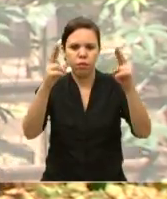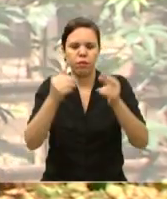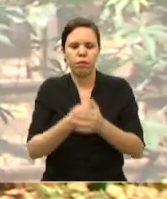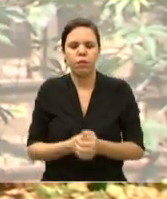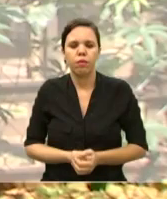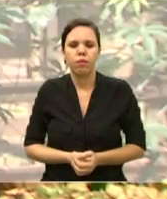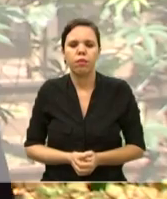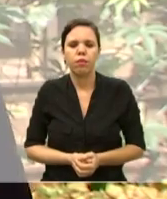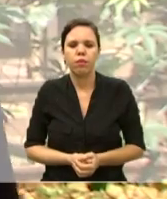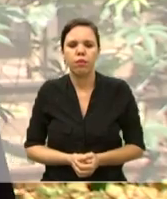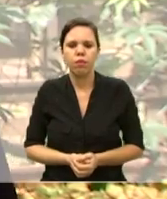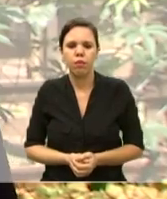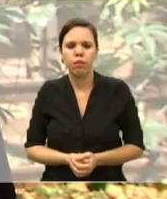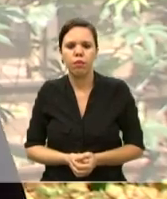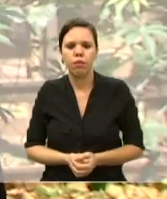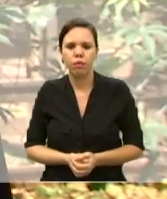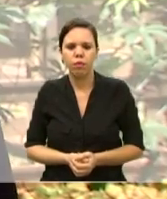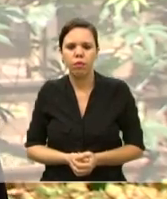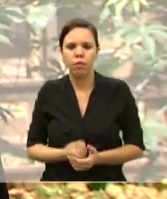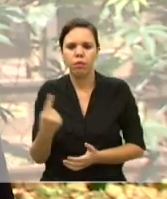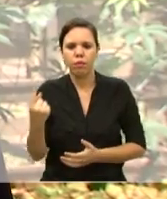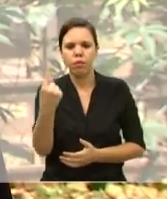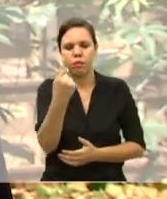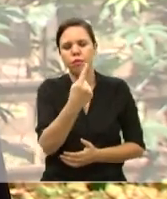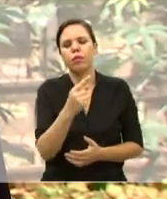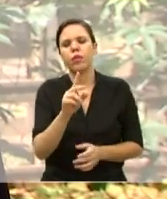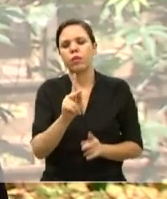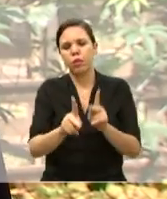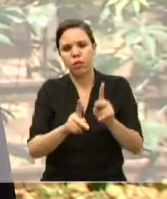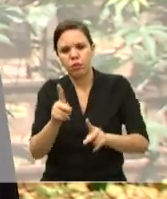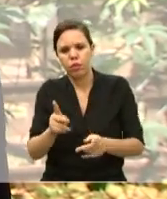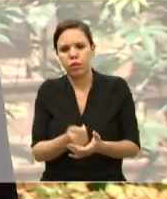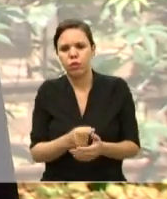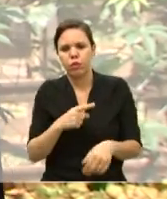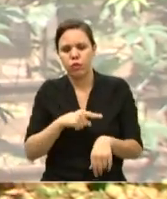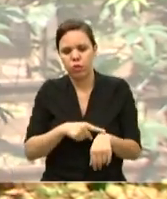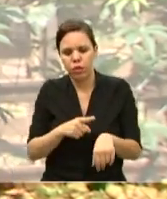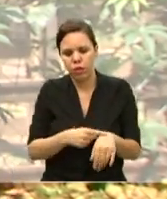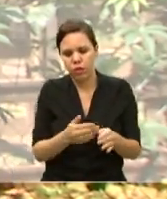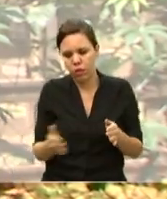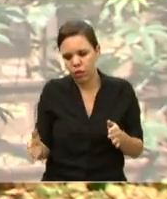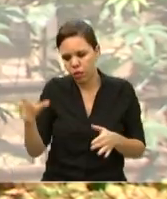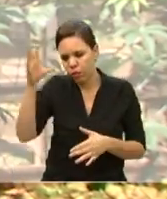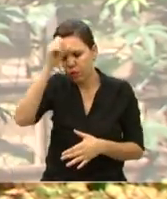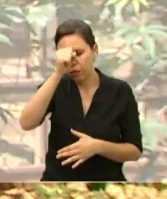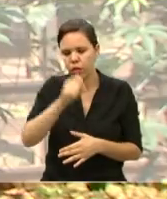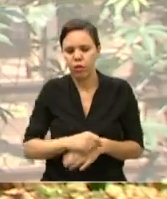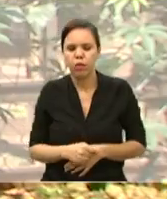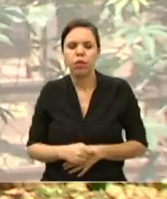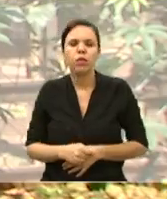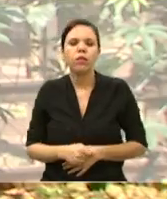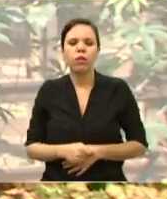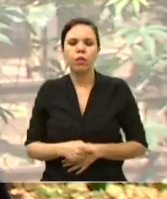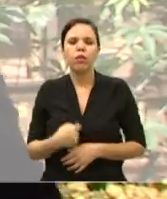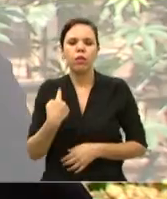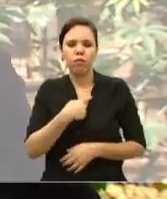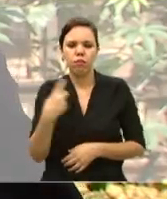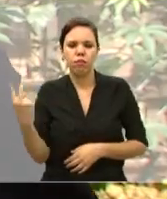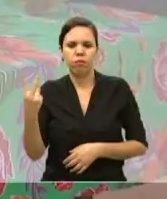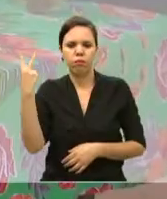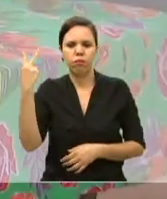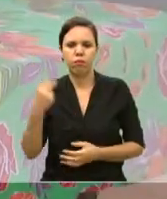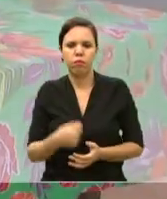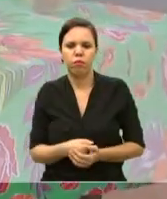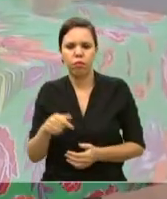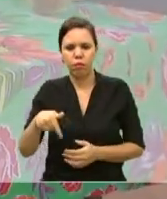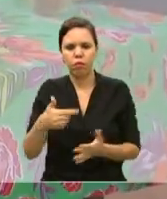respeito pela individualidade, pelo tempo, é uma coisa que a gente